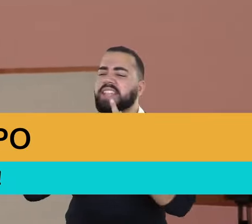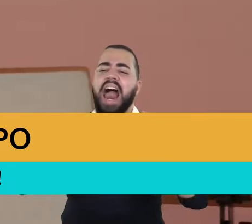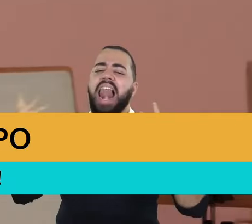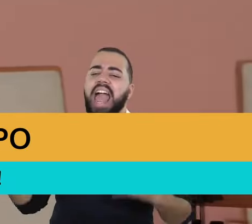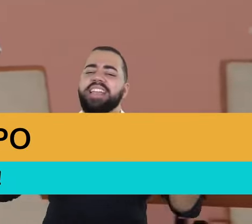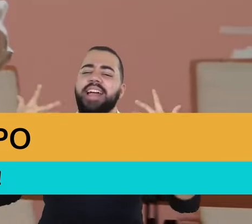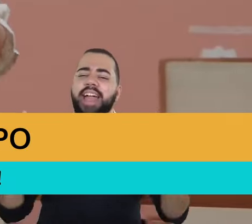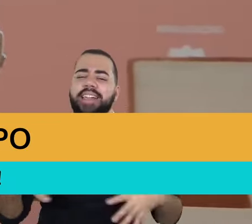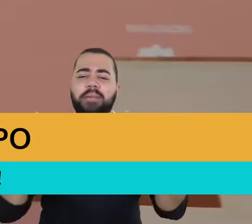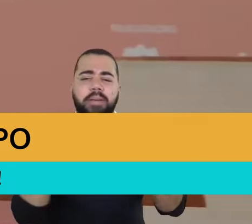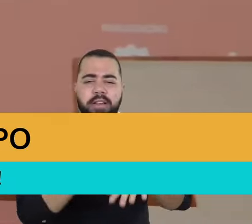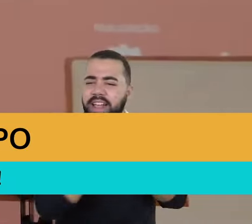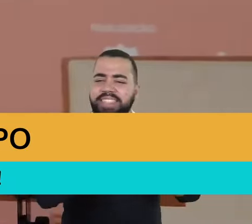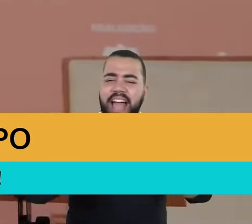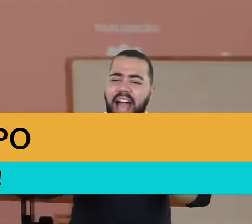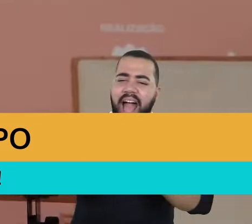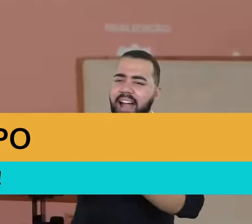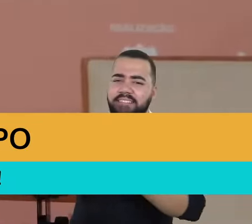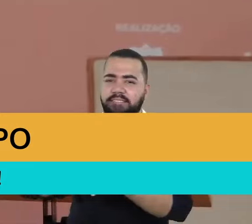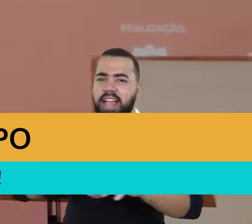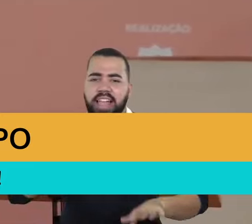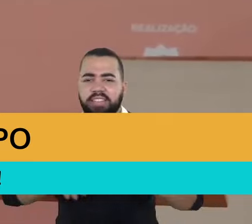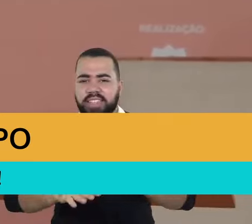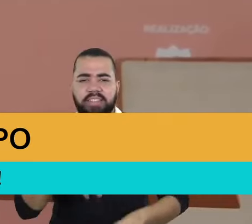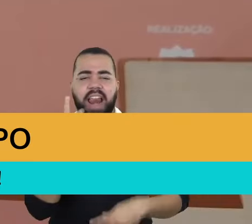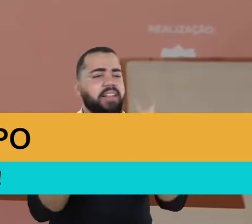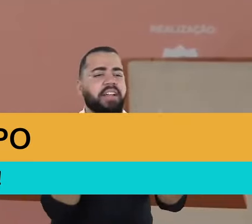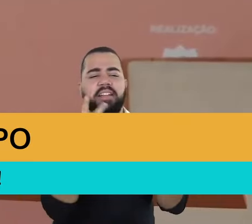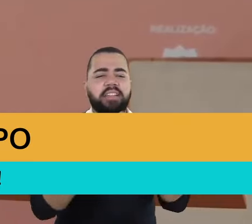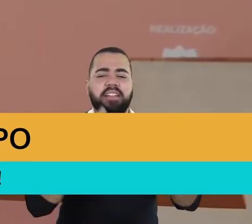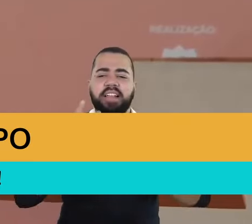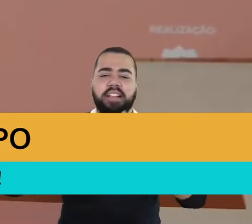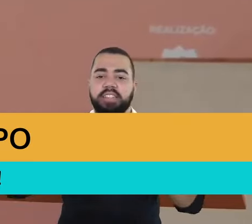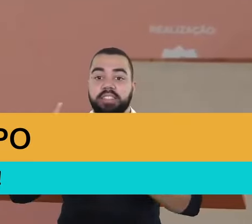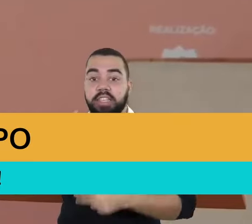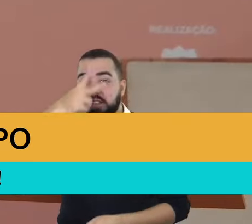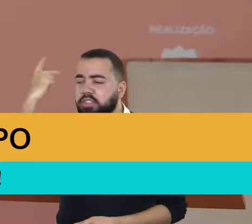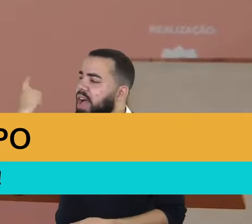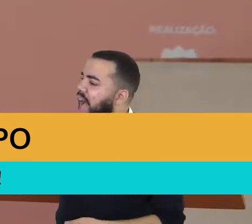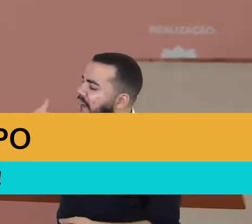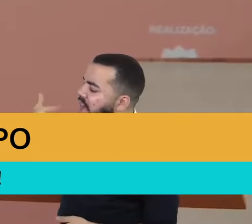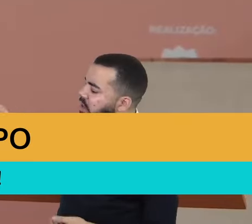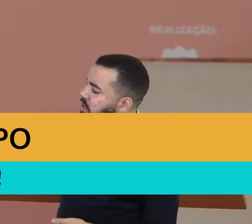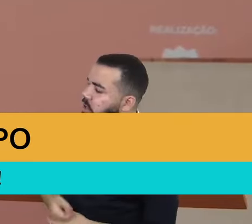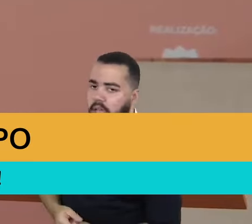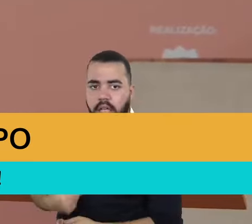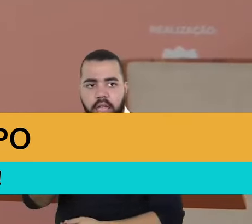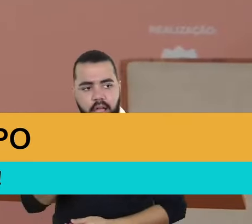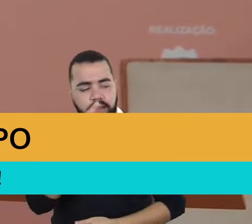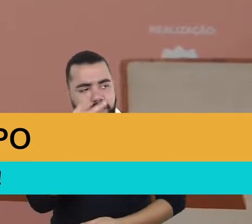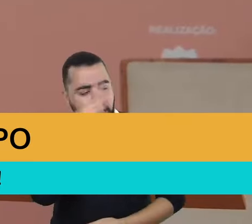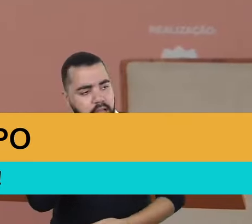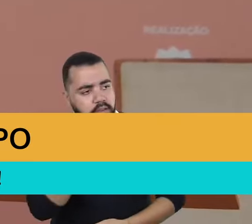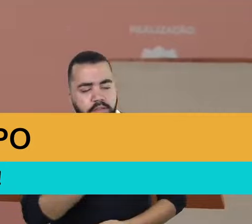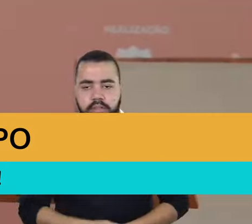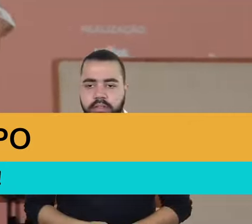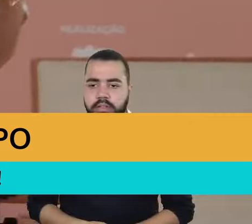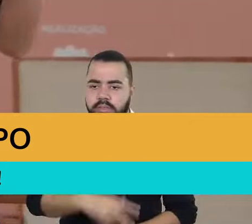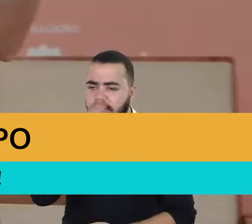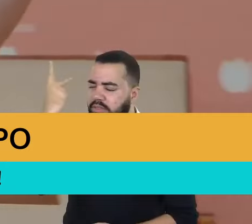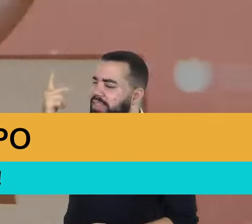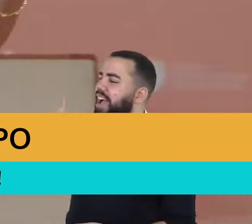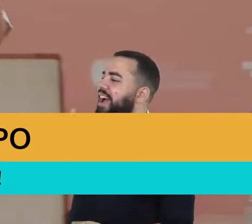alegre. E às vezes até ultrapassava um pouco, porque eu falava as coisas na cara das pessoas e o pessoal ria. Por que você está rindo? Eu tô falando bem sério.